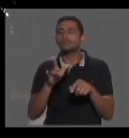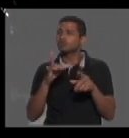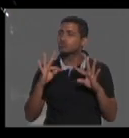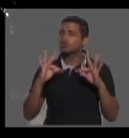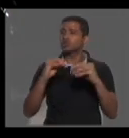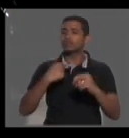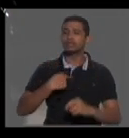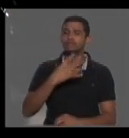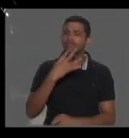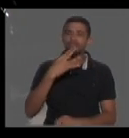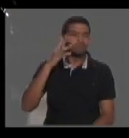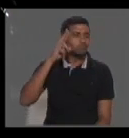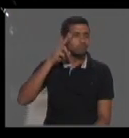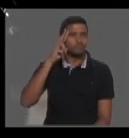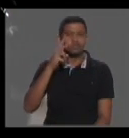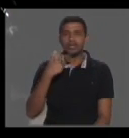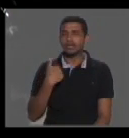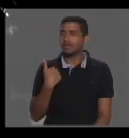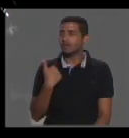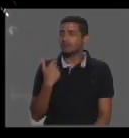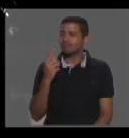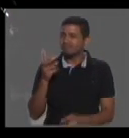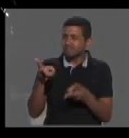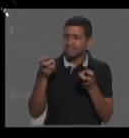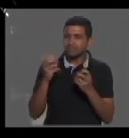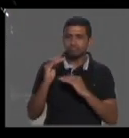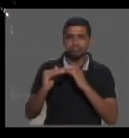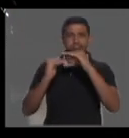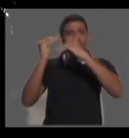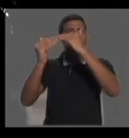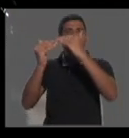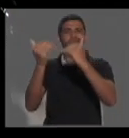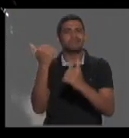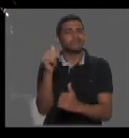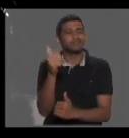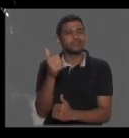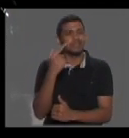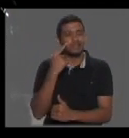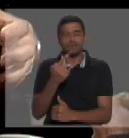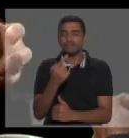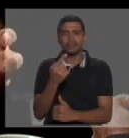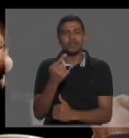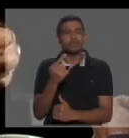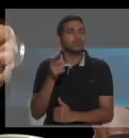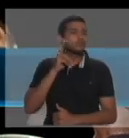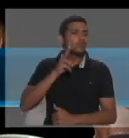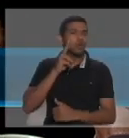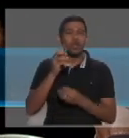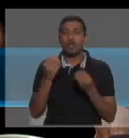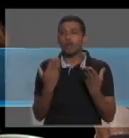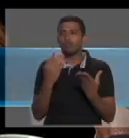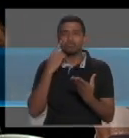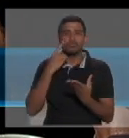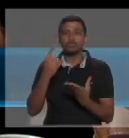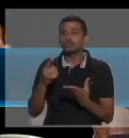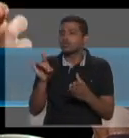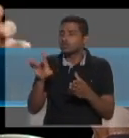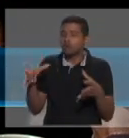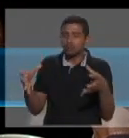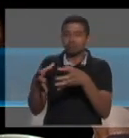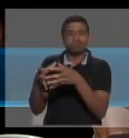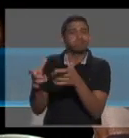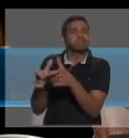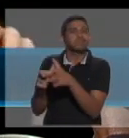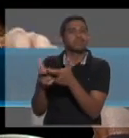essas histórias, eu reparava que elas não tinham um alcance muito grande. Eram histórias que ficavam restritas a pequenos grupos ou